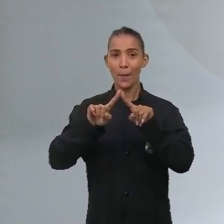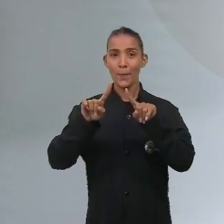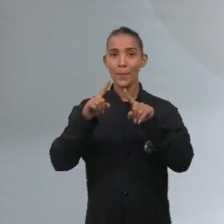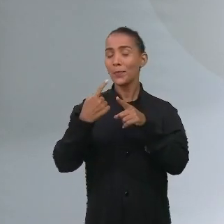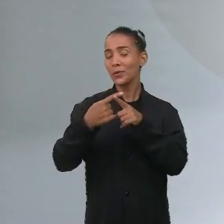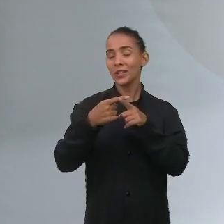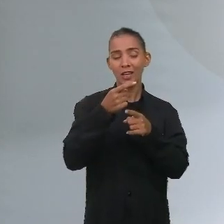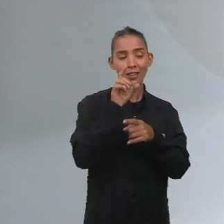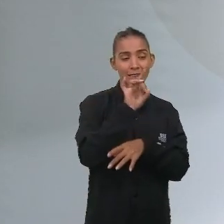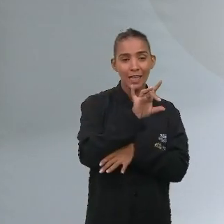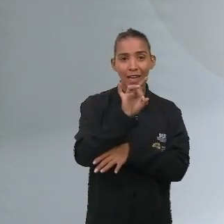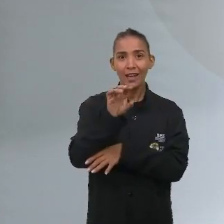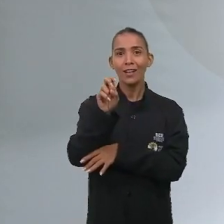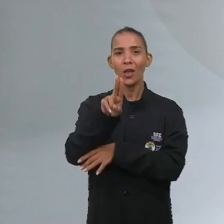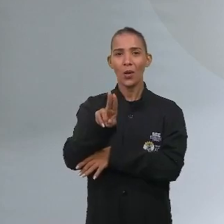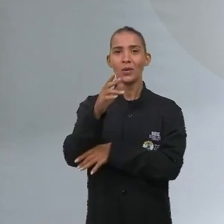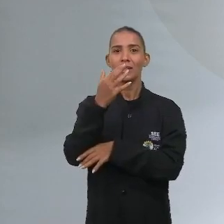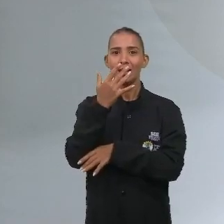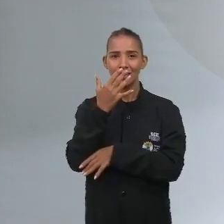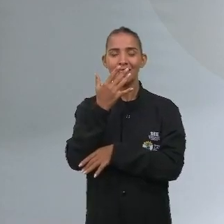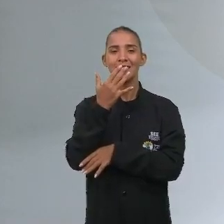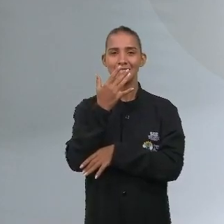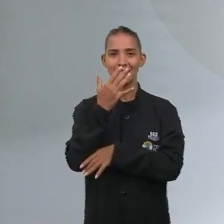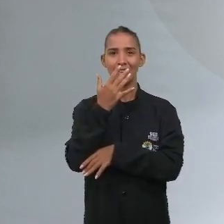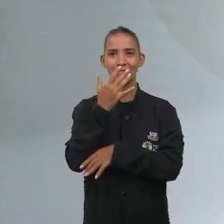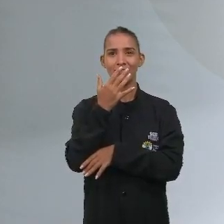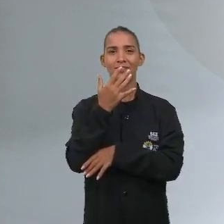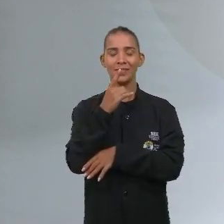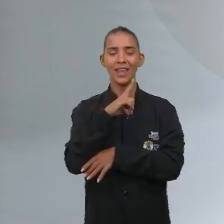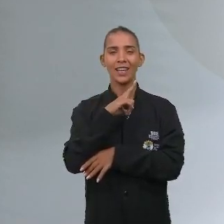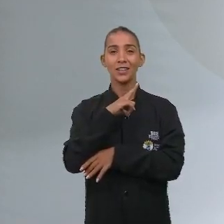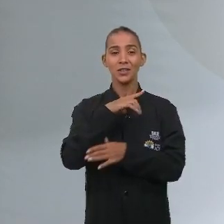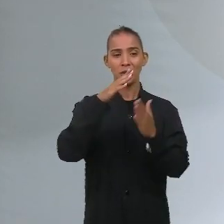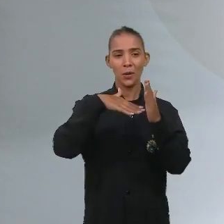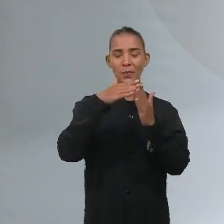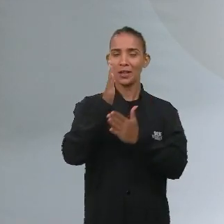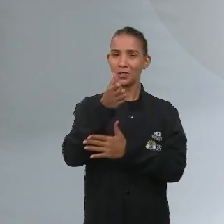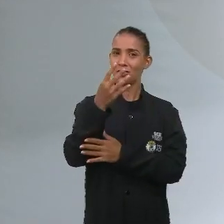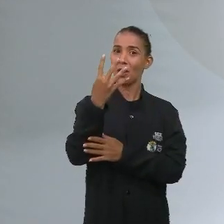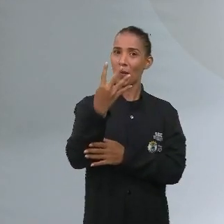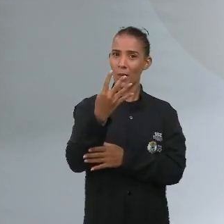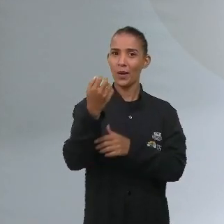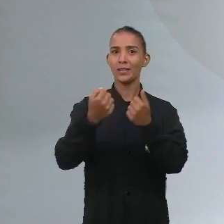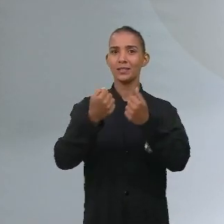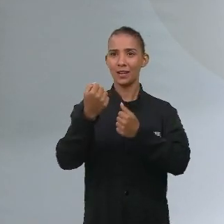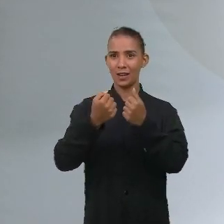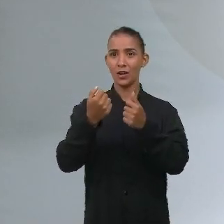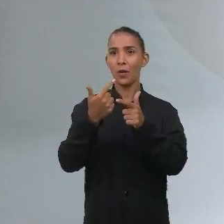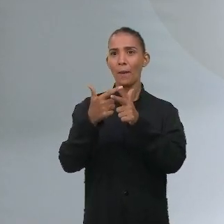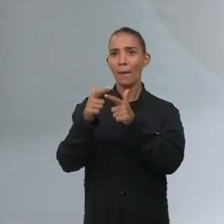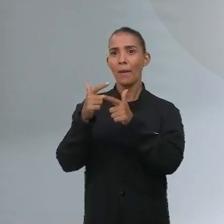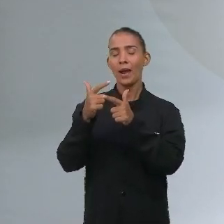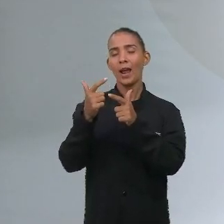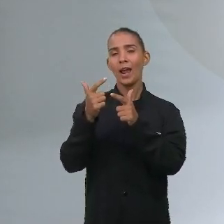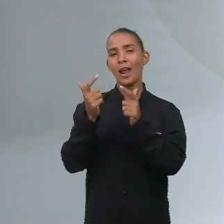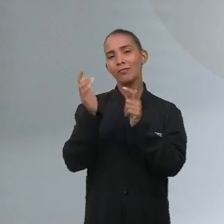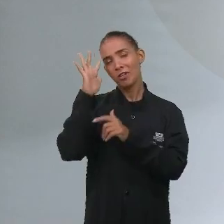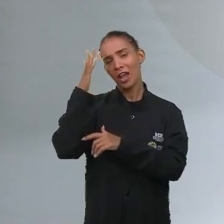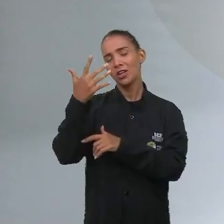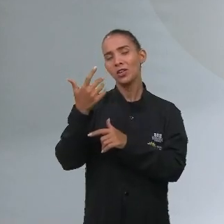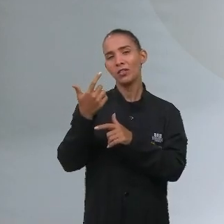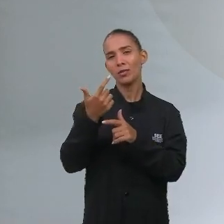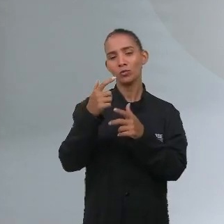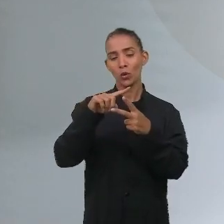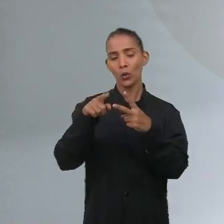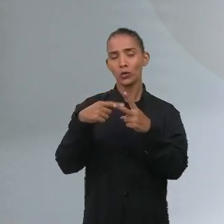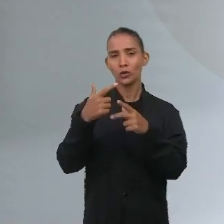teria que ter sido usada. Então, já teríamos pintado quatro carrinhos. Então, resolver o problema original é uma coisa, resolver esse problema particular é